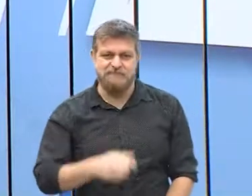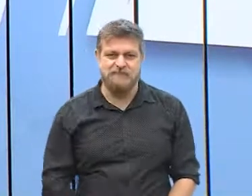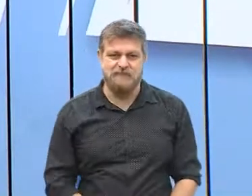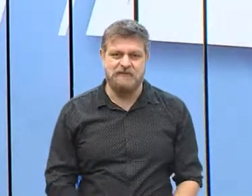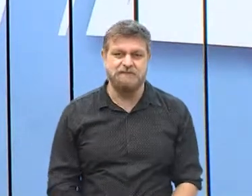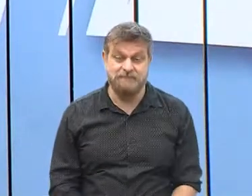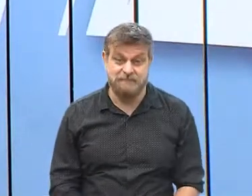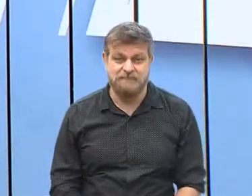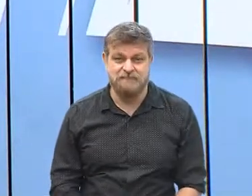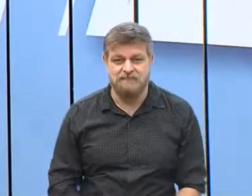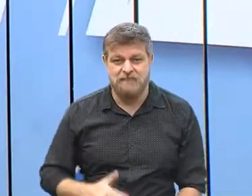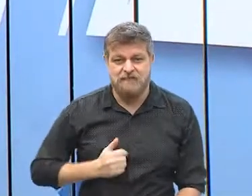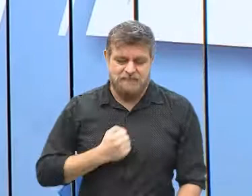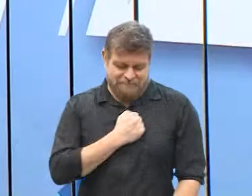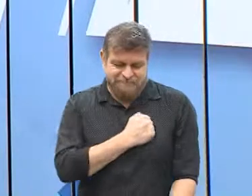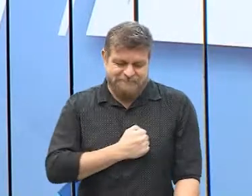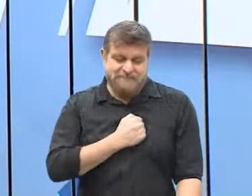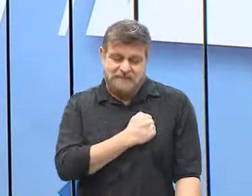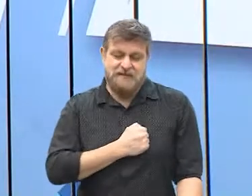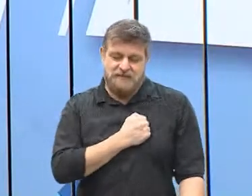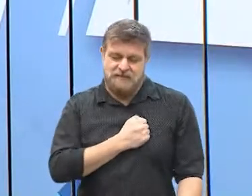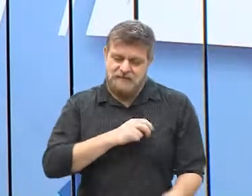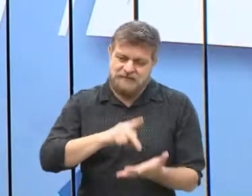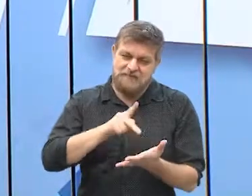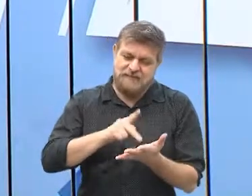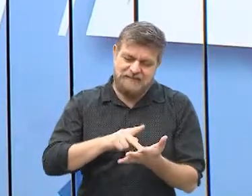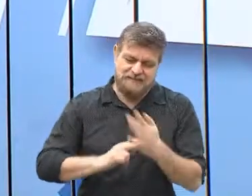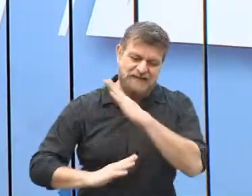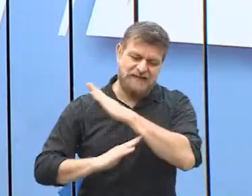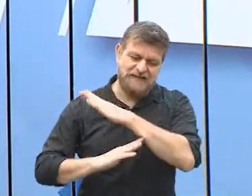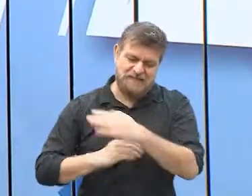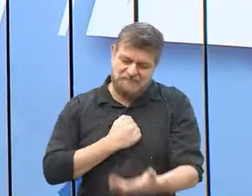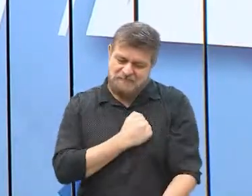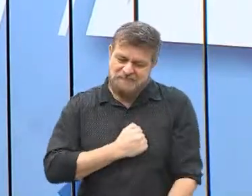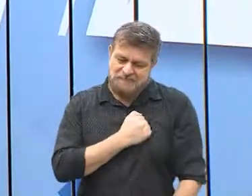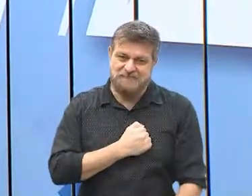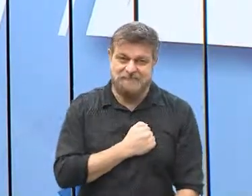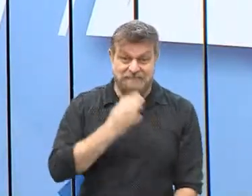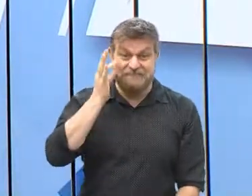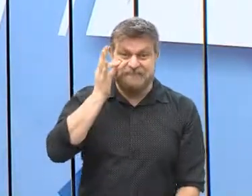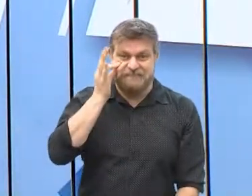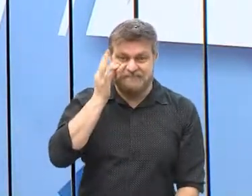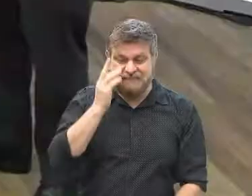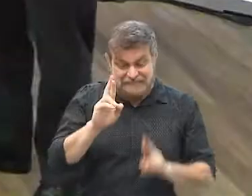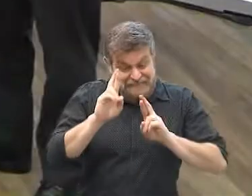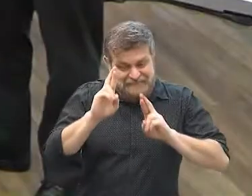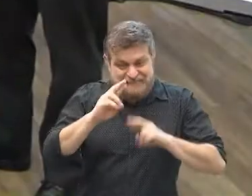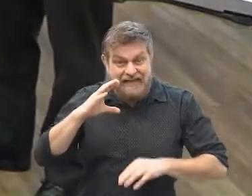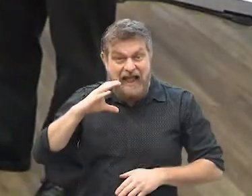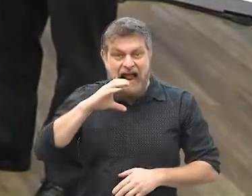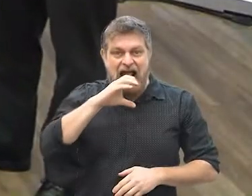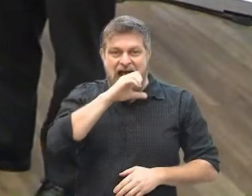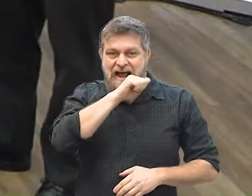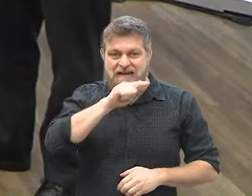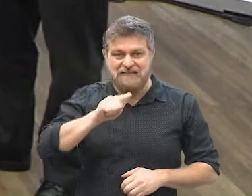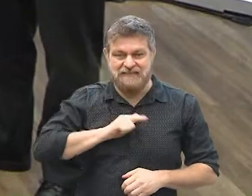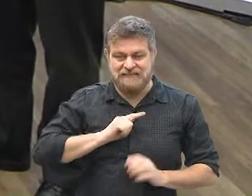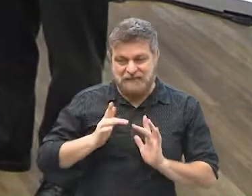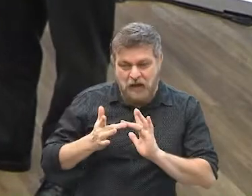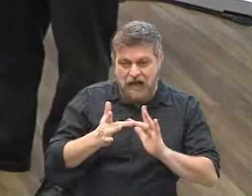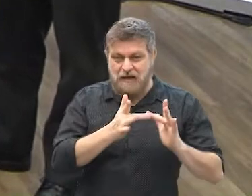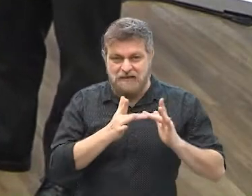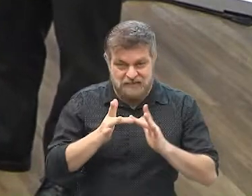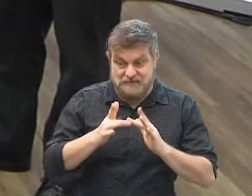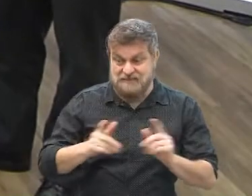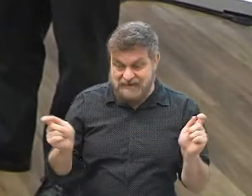calor. Eu sinto saudades, né, do plenário. Esperamos que em breve, né, possa diminuir aí a taxa de contágio,